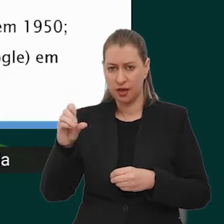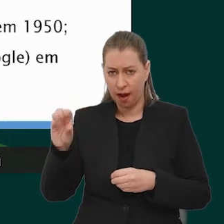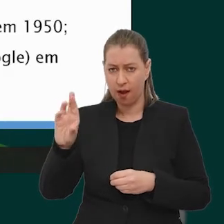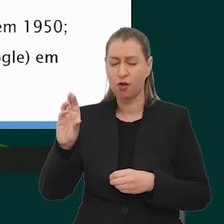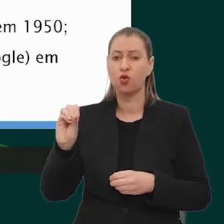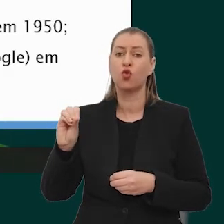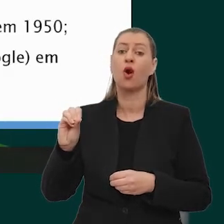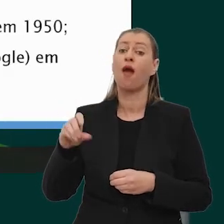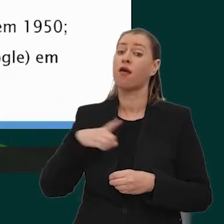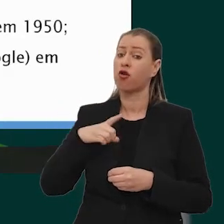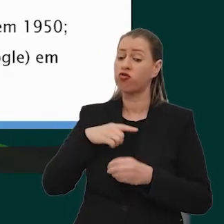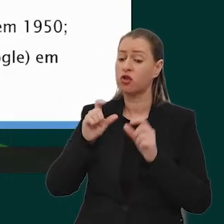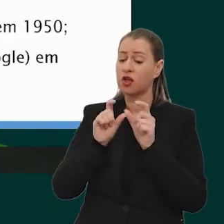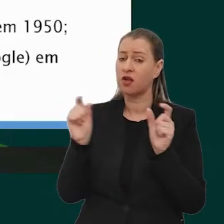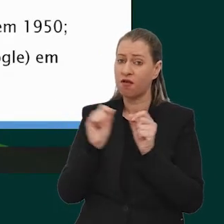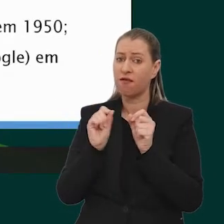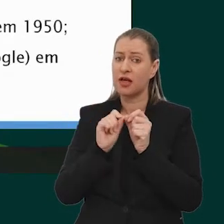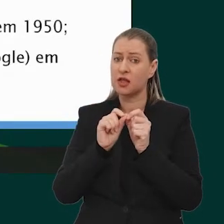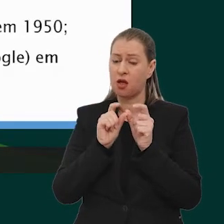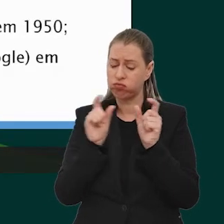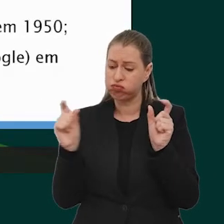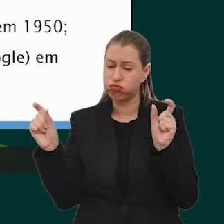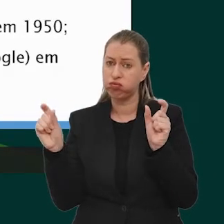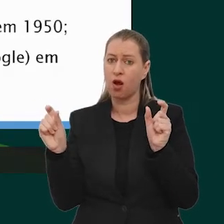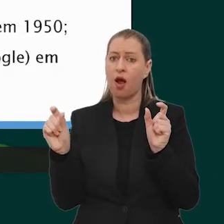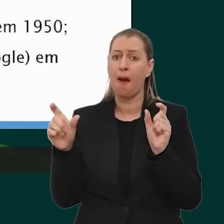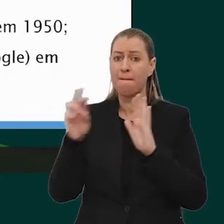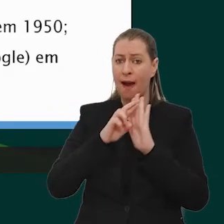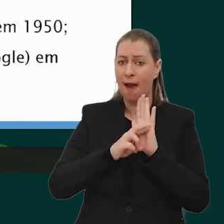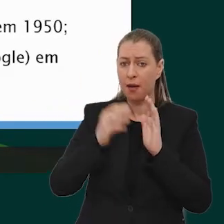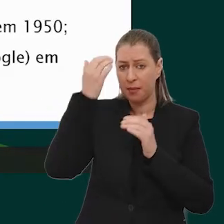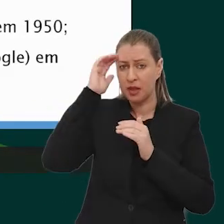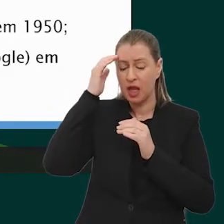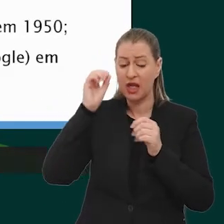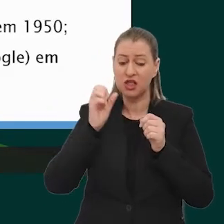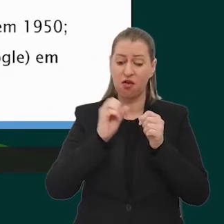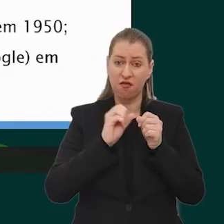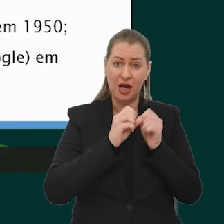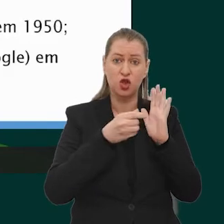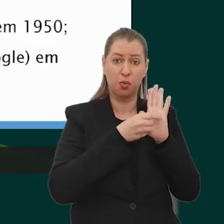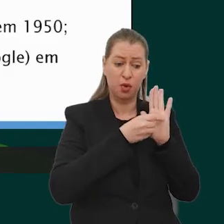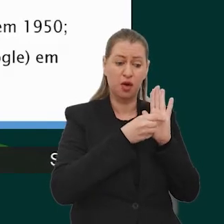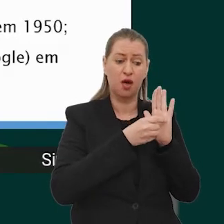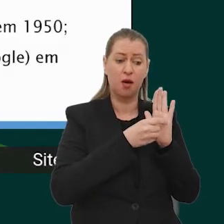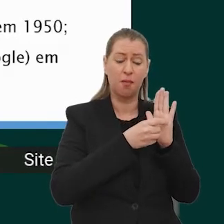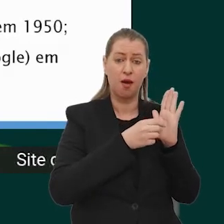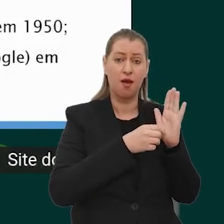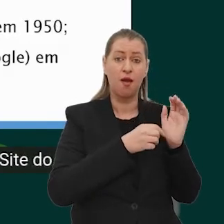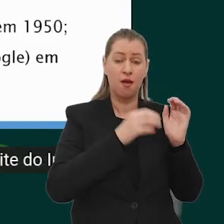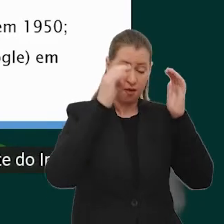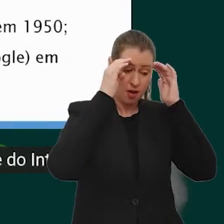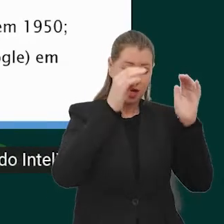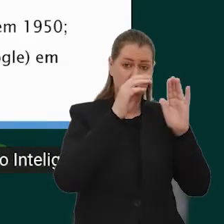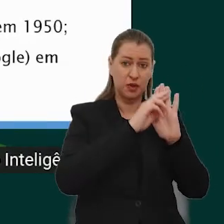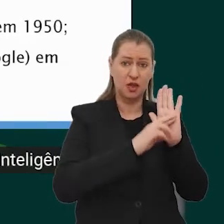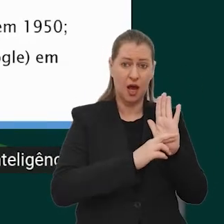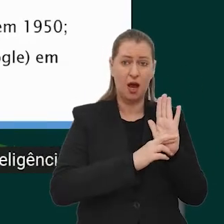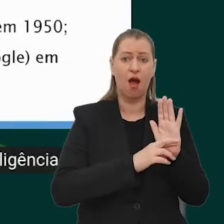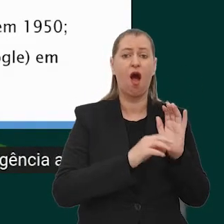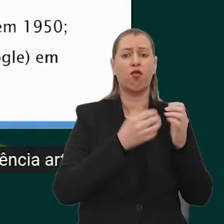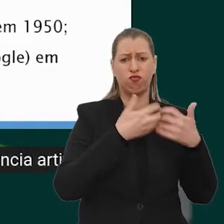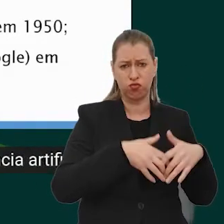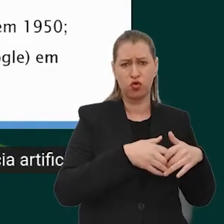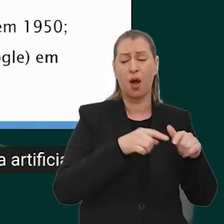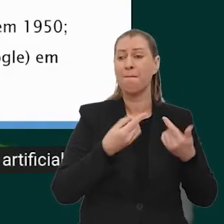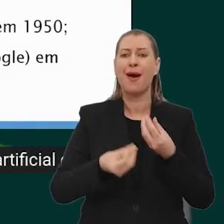entender. Então, ok, se eu faço um programa e ele segue essa regra, funciona, mas não é linguagem natural. A gente quer